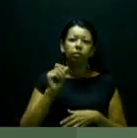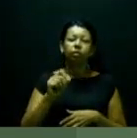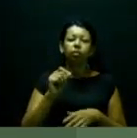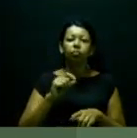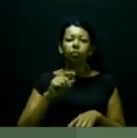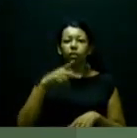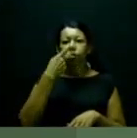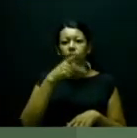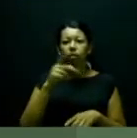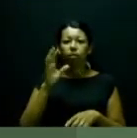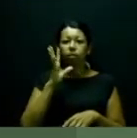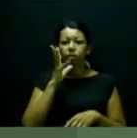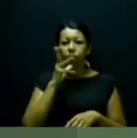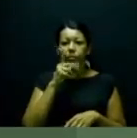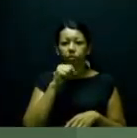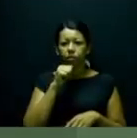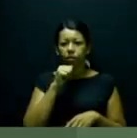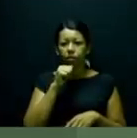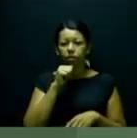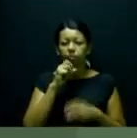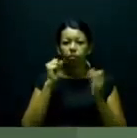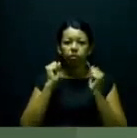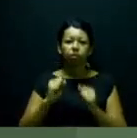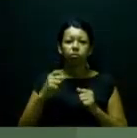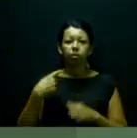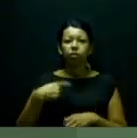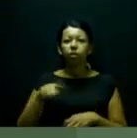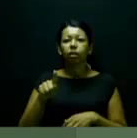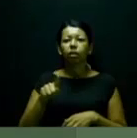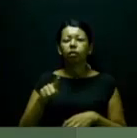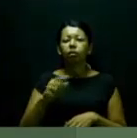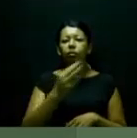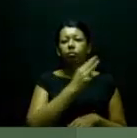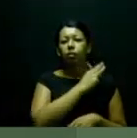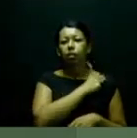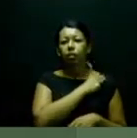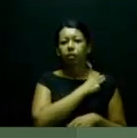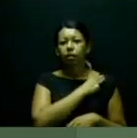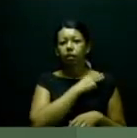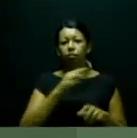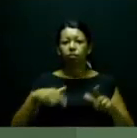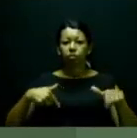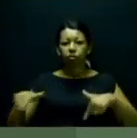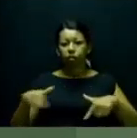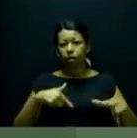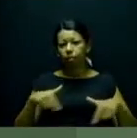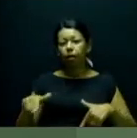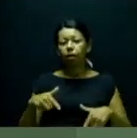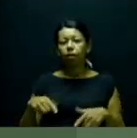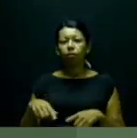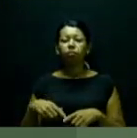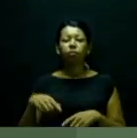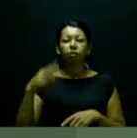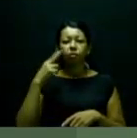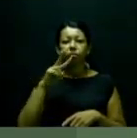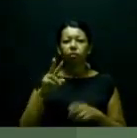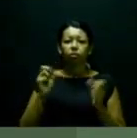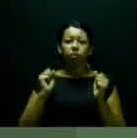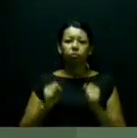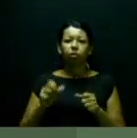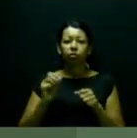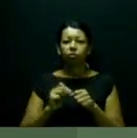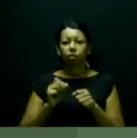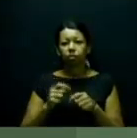mas dizer que, se demorar muito, que nós possamos ir até o Ministério do Trabalho e recorrer e ver o que se pode